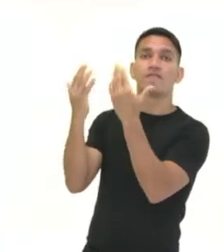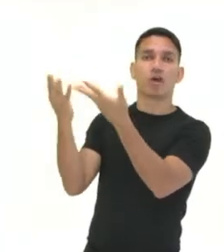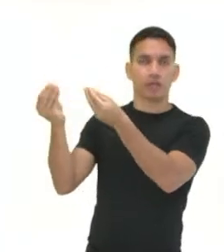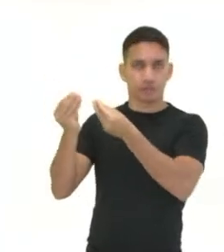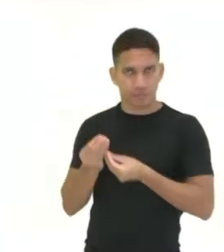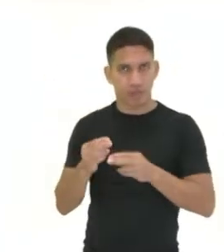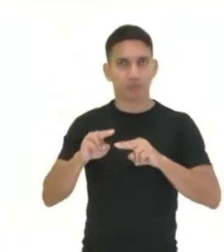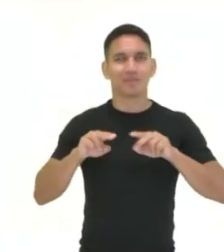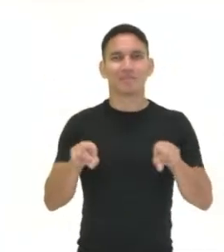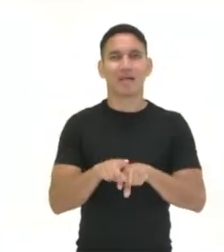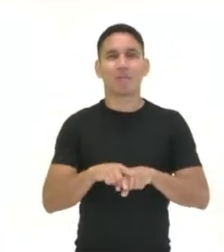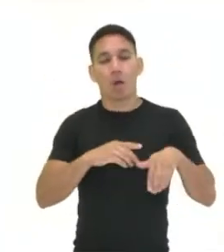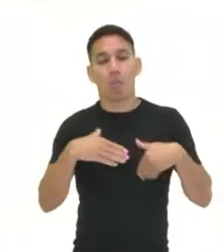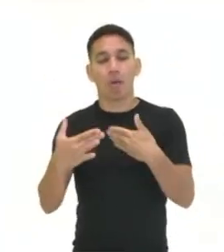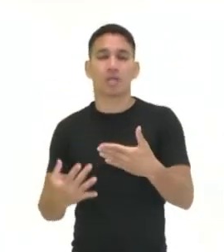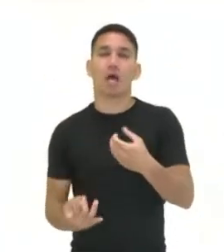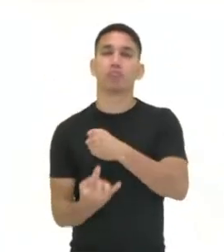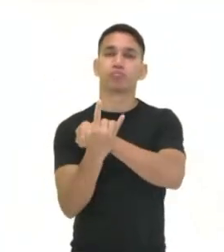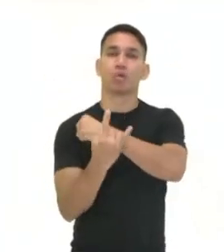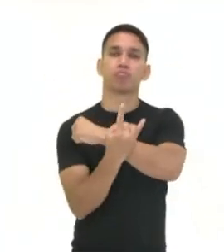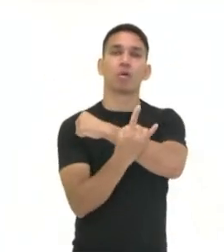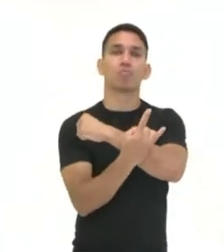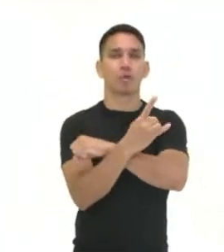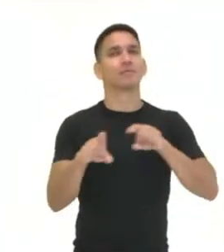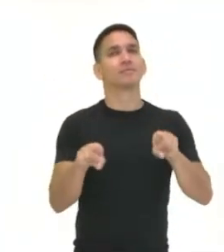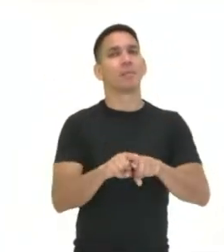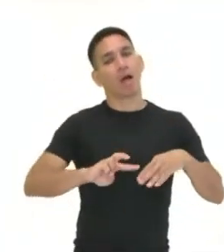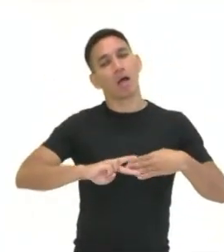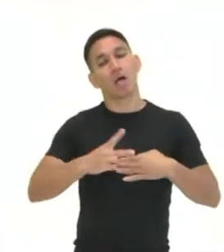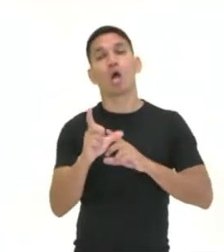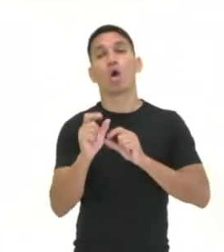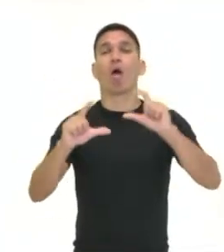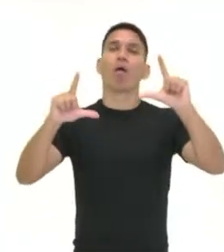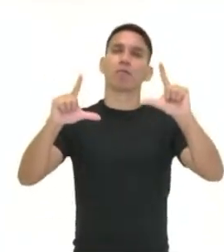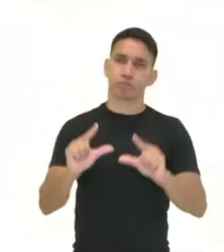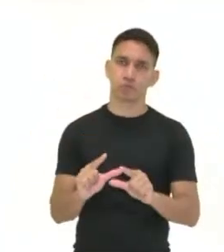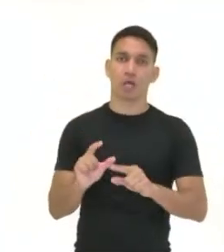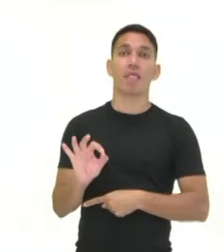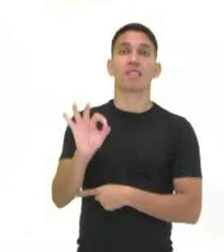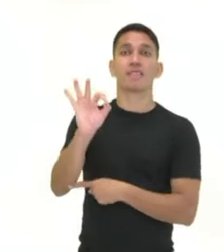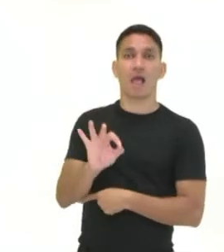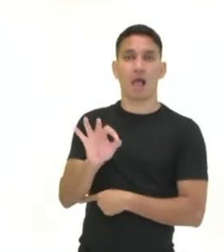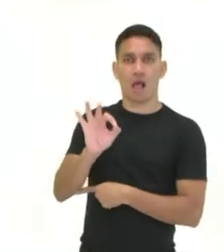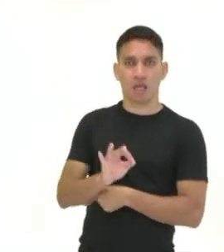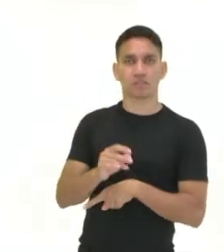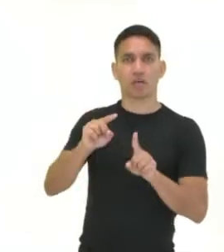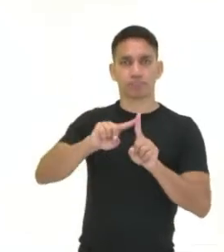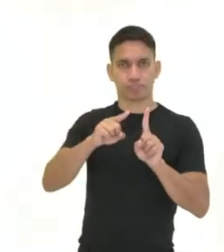também, ele vai impactar na redução das taxas de fecundidade. Então, são dados